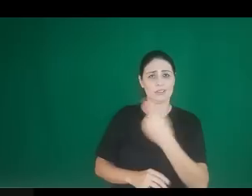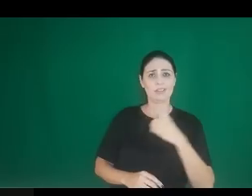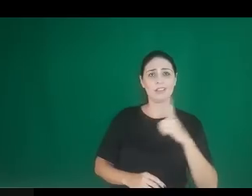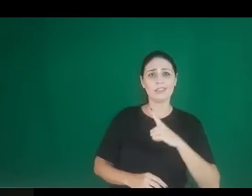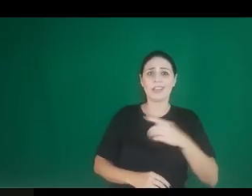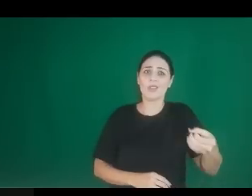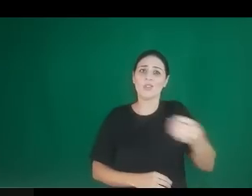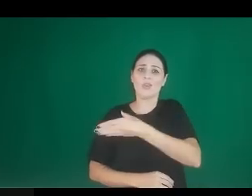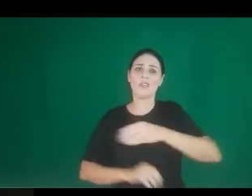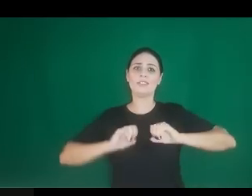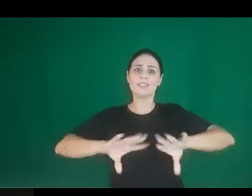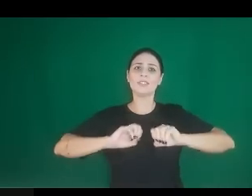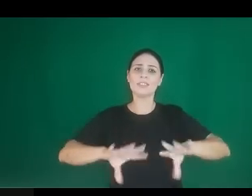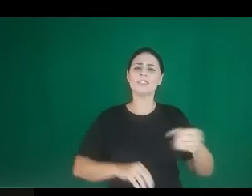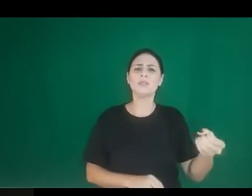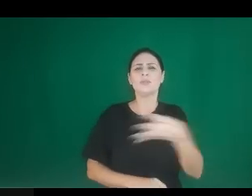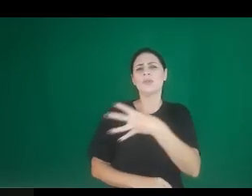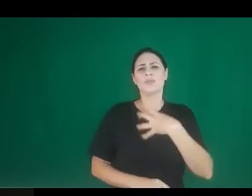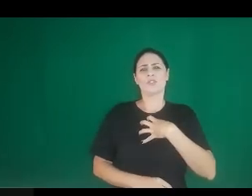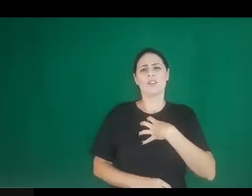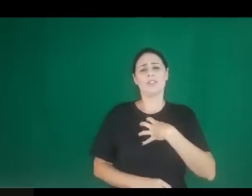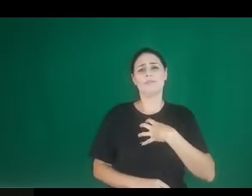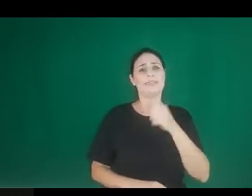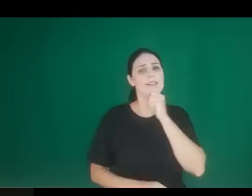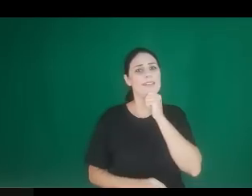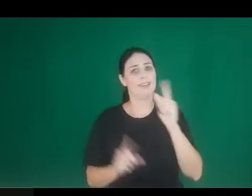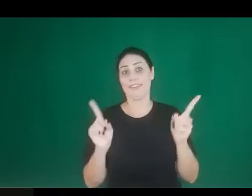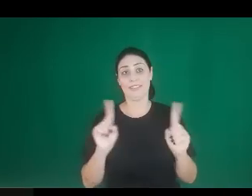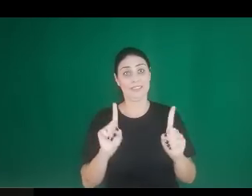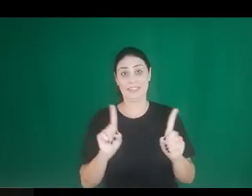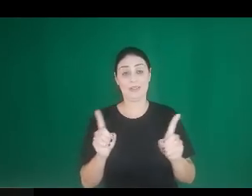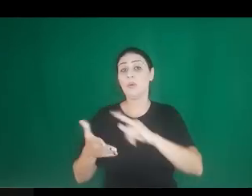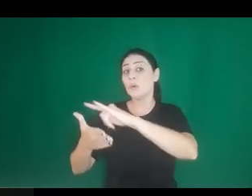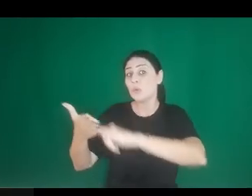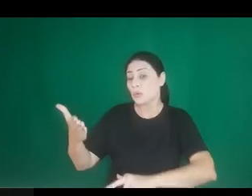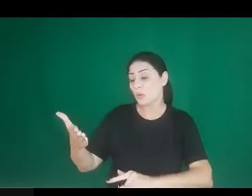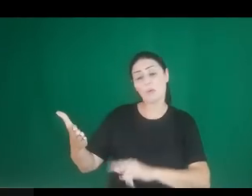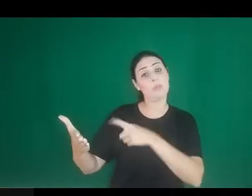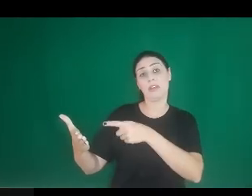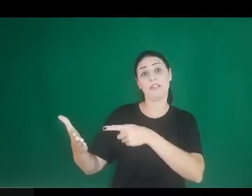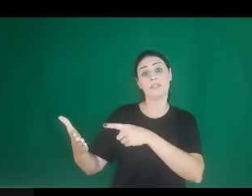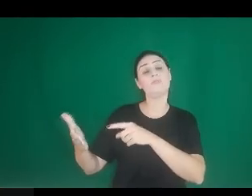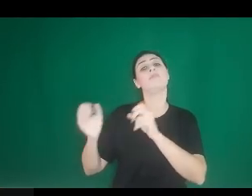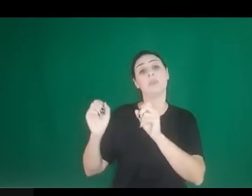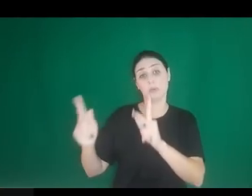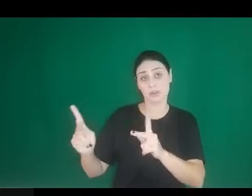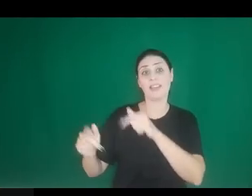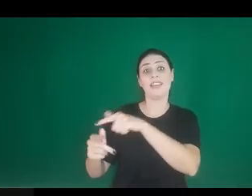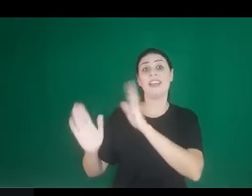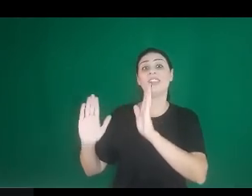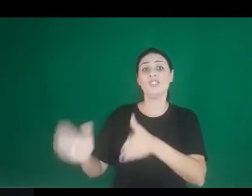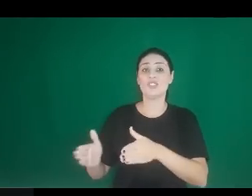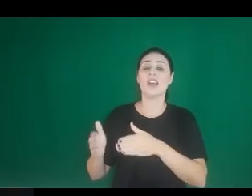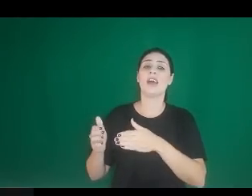né, uma nova educação, uma nova forma. Ainda não, quer dizer, documento não assegura nada, né? O